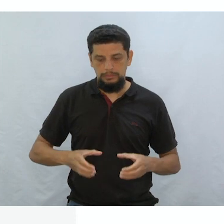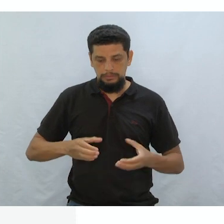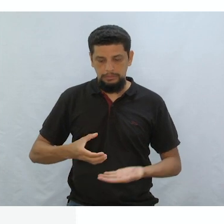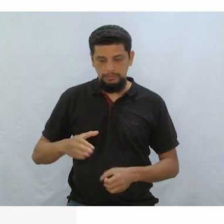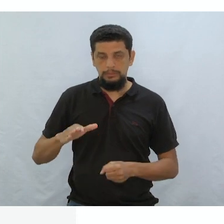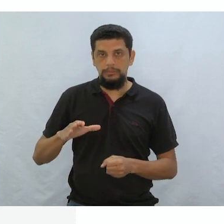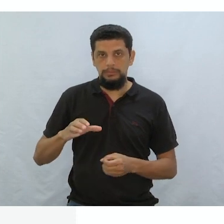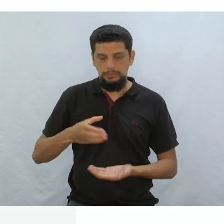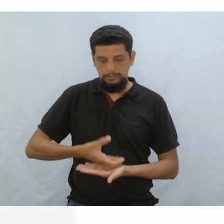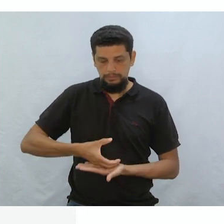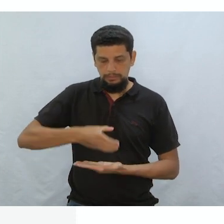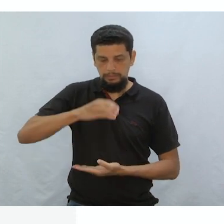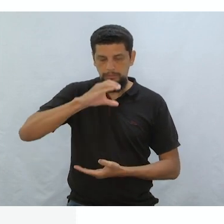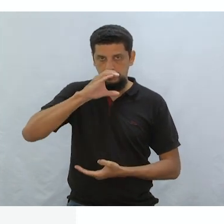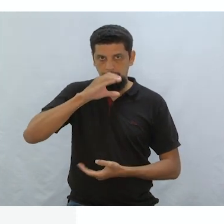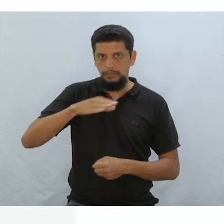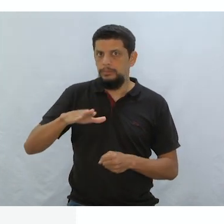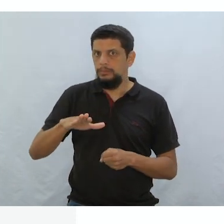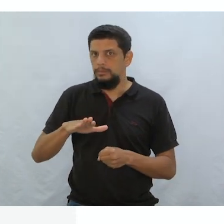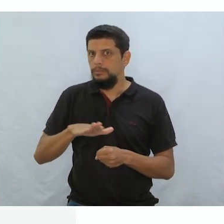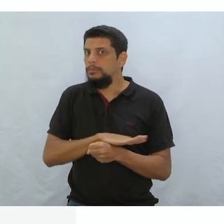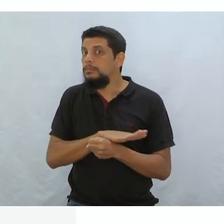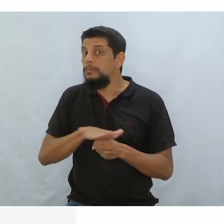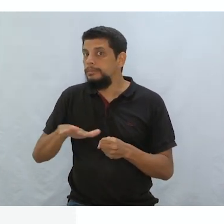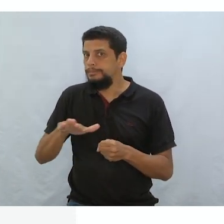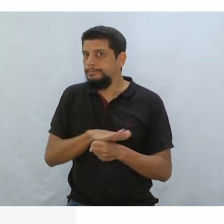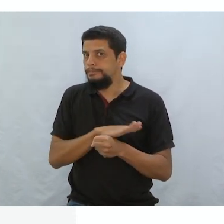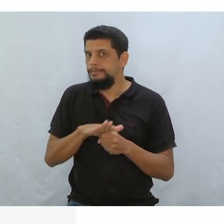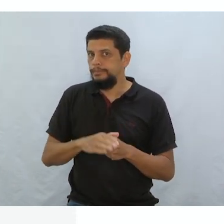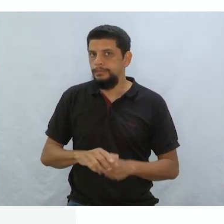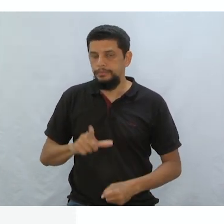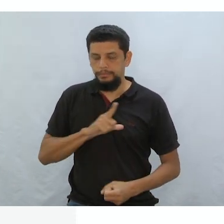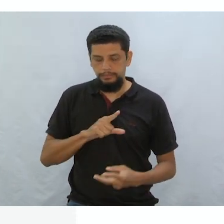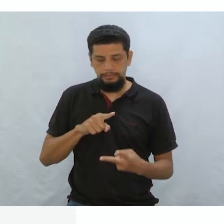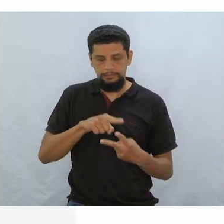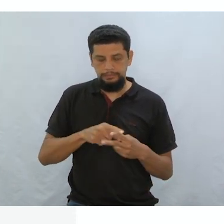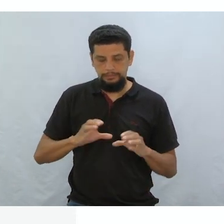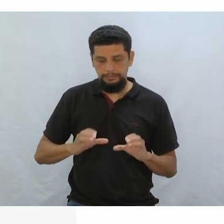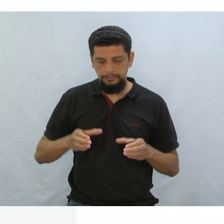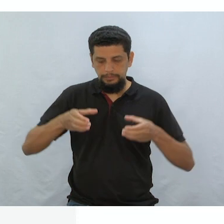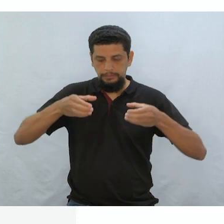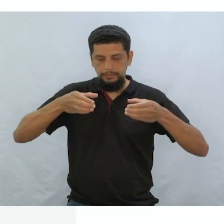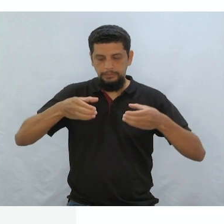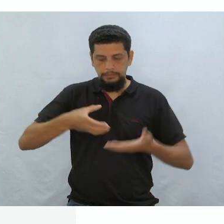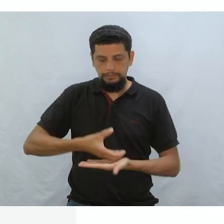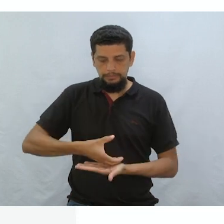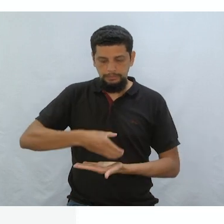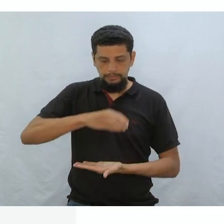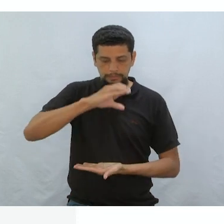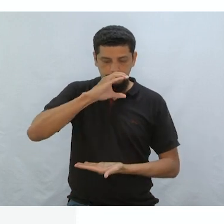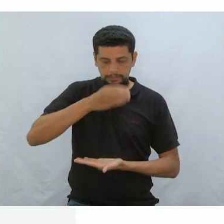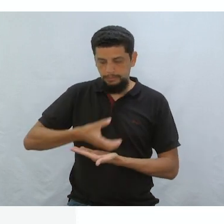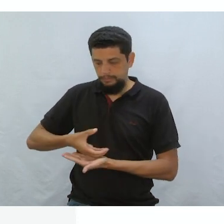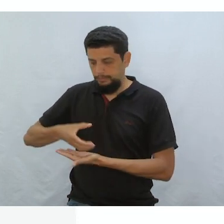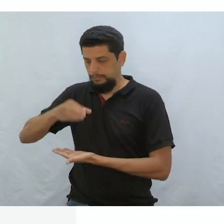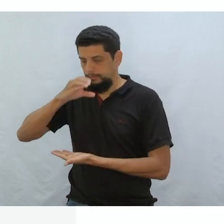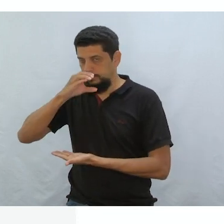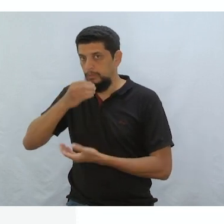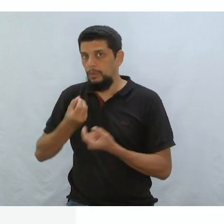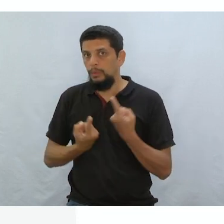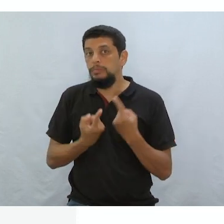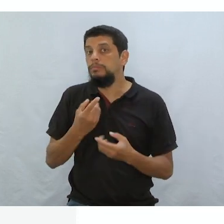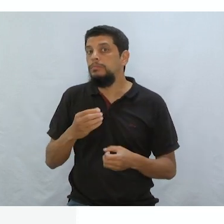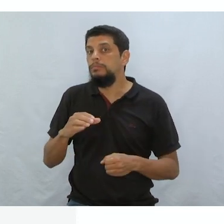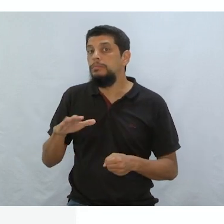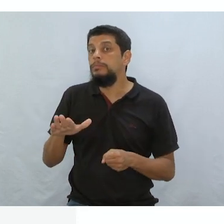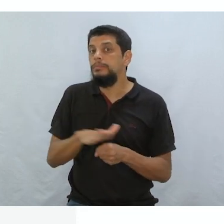Qual recipiente está cheio? Então, nós temos 2 recipientes lá. Um está todo em